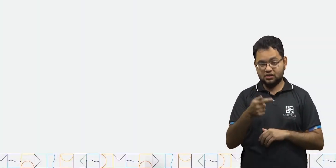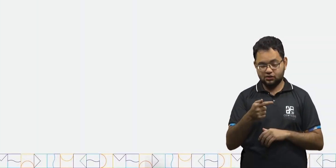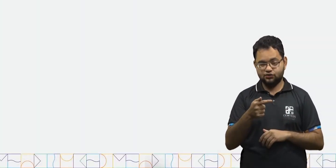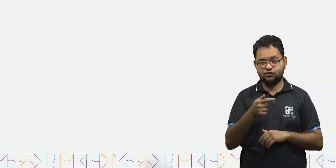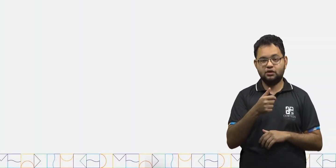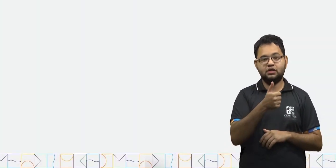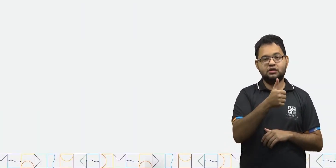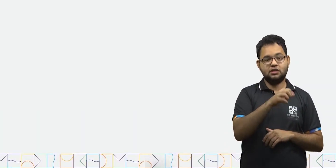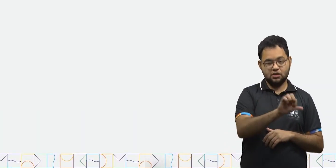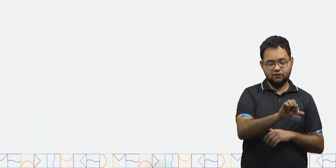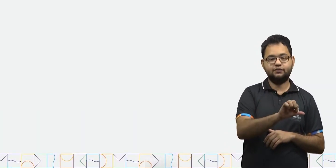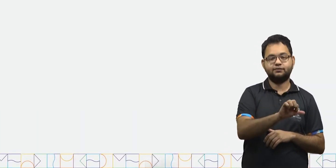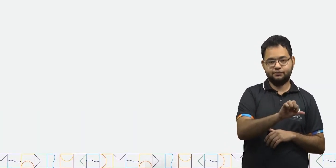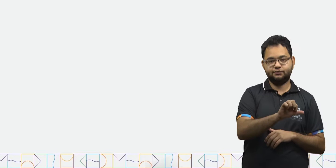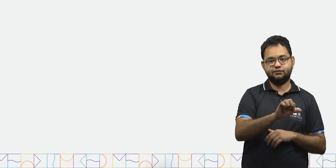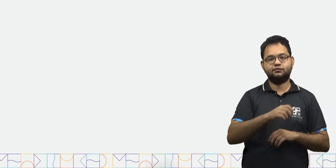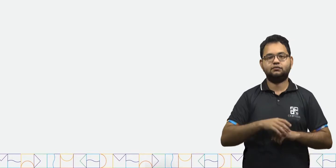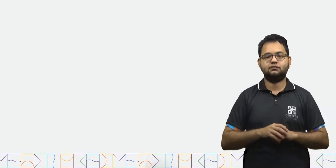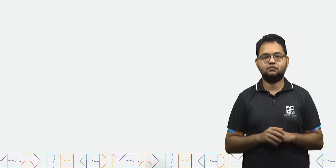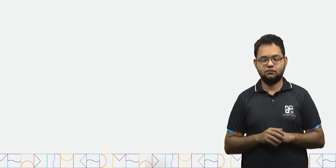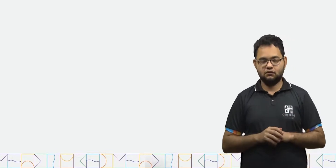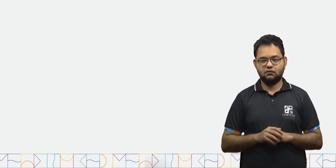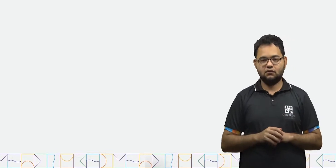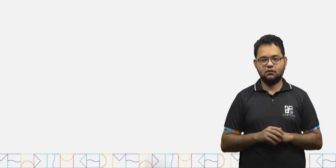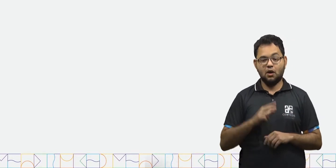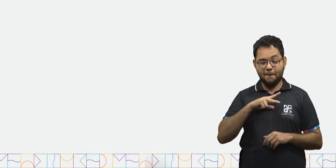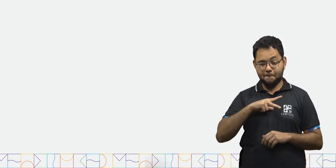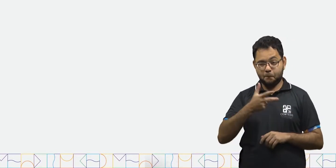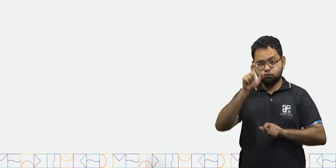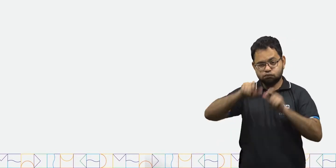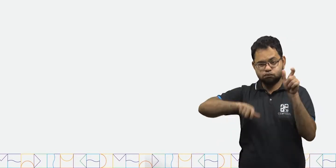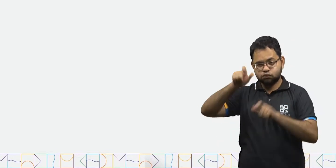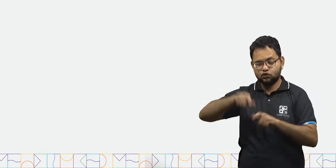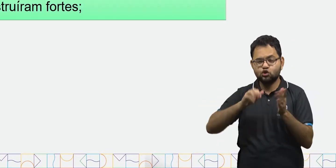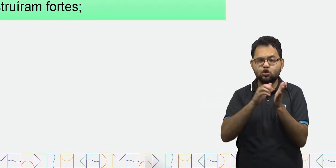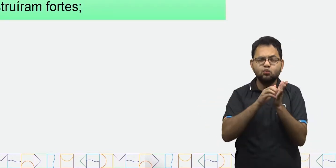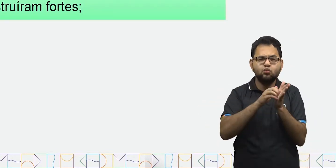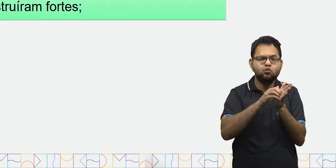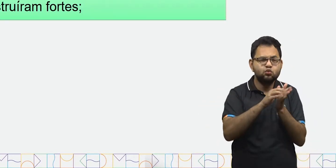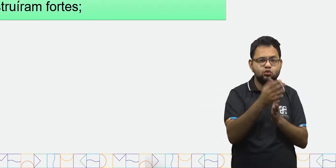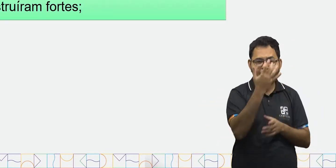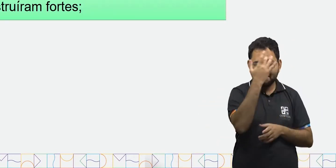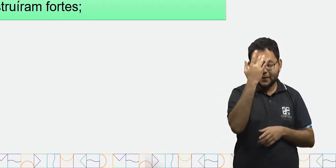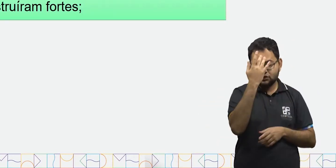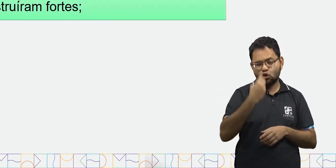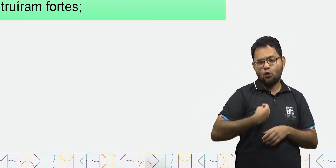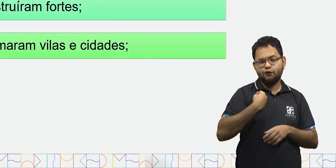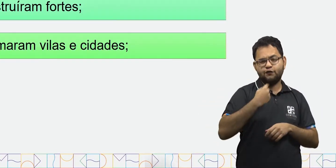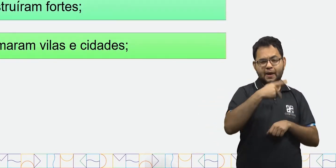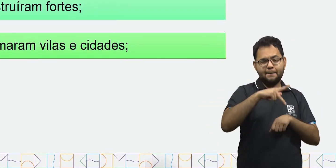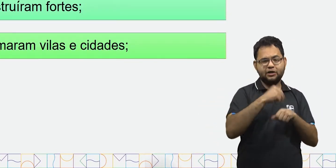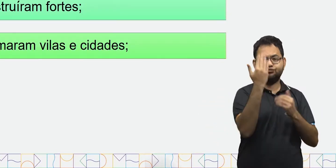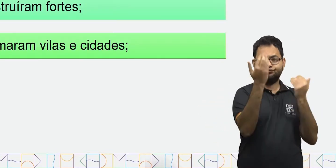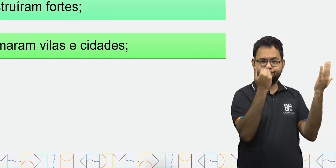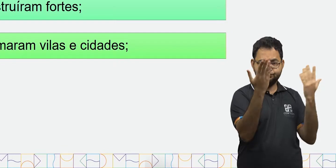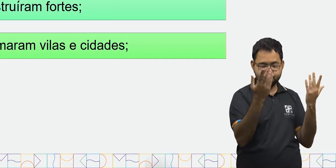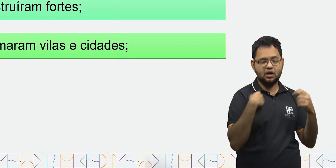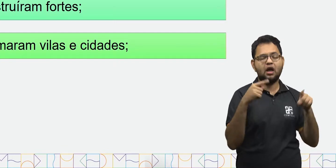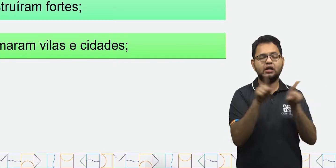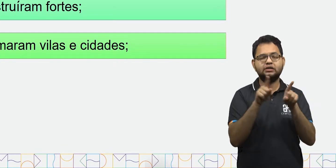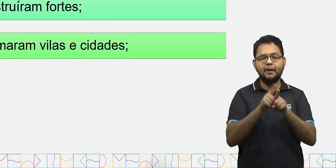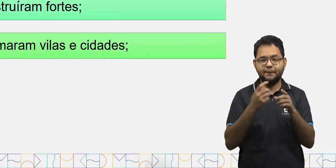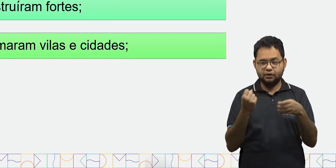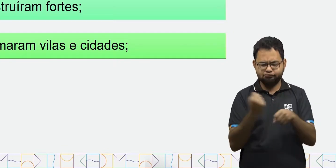os portugueses expulsaram europeus da região amazônica, construíram fortes e fundaram vilas e